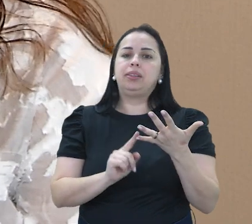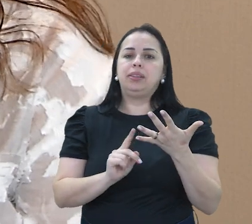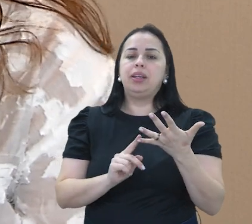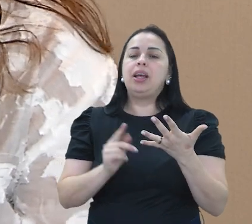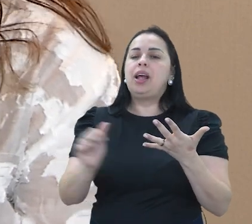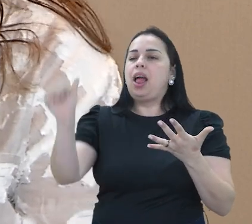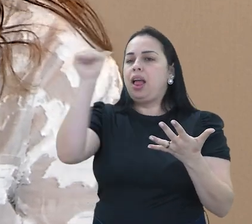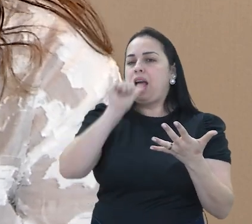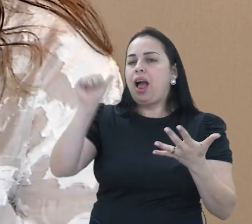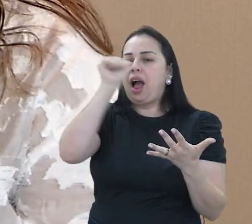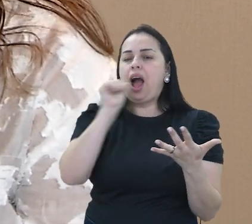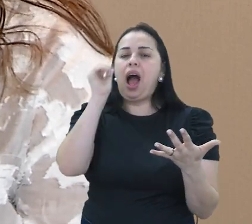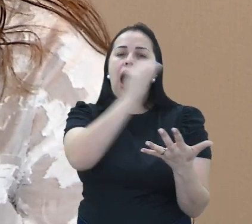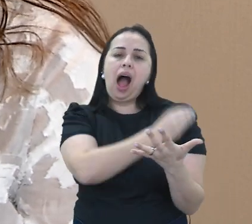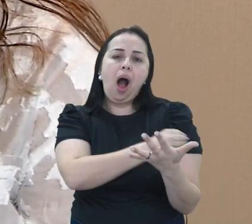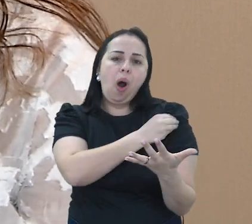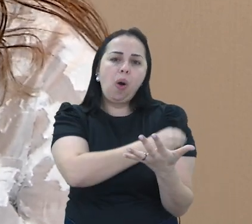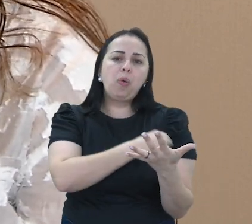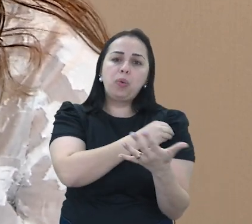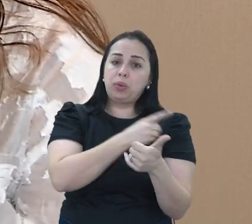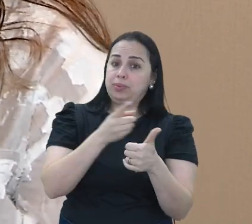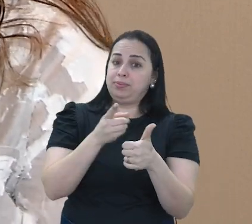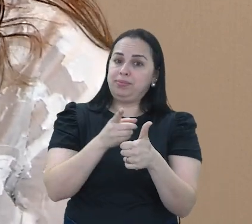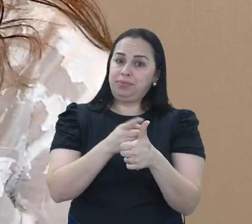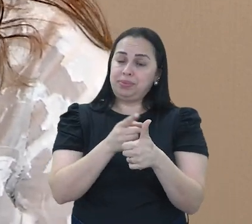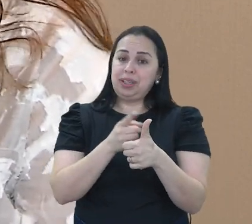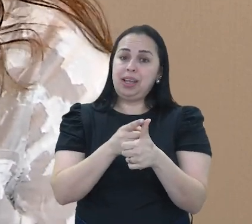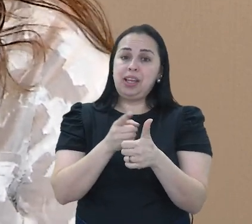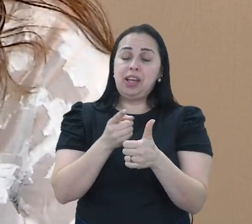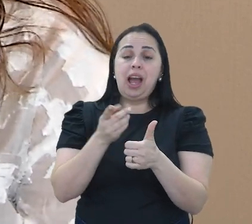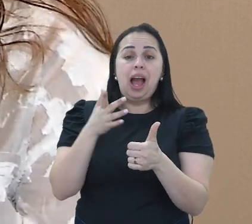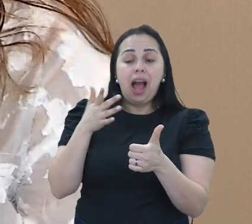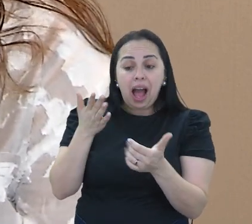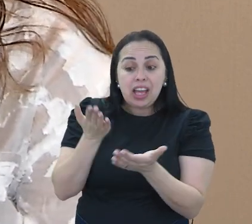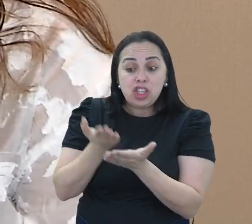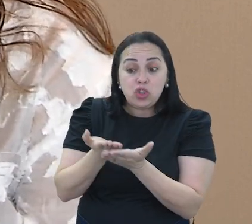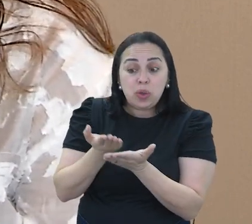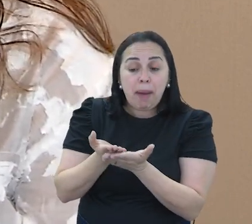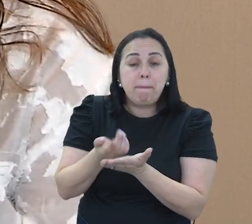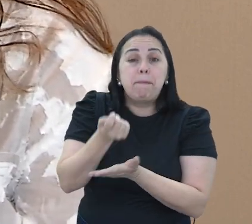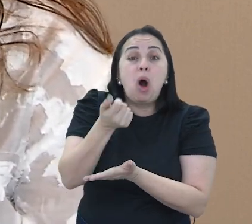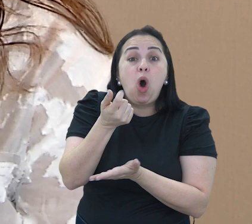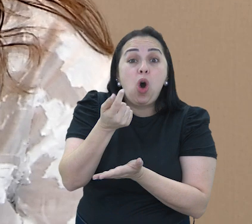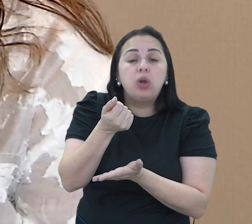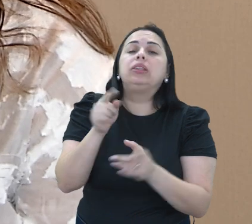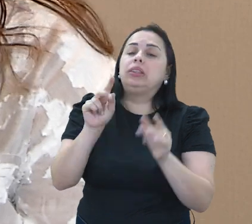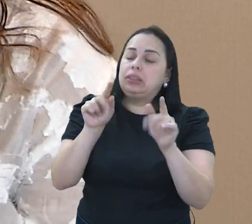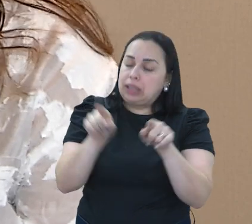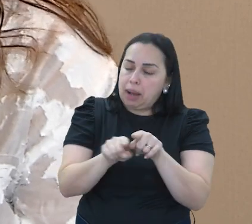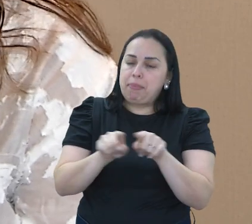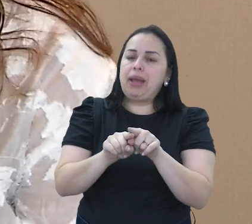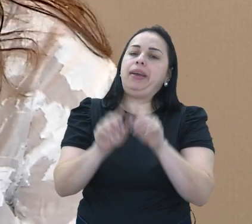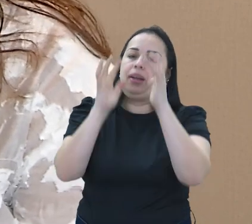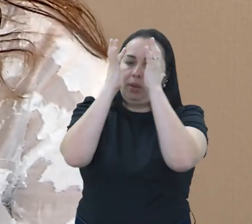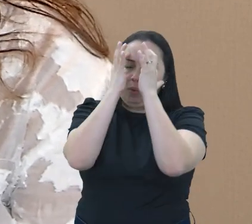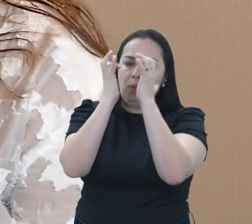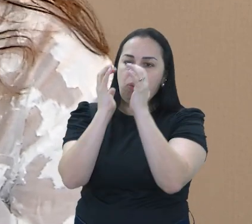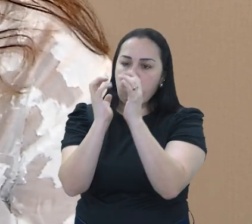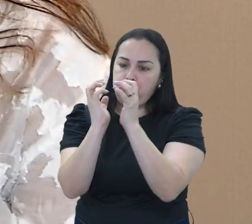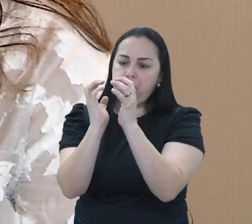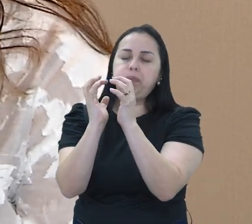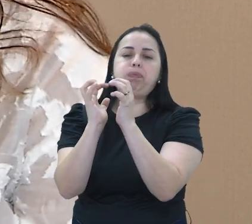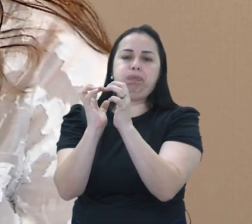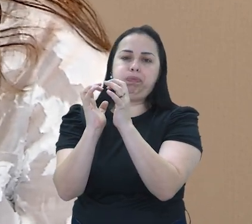tabagismo, consumo excessivo de bebidas alcoólicas, baixa escolaridade é um fator de risco significativo